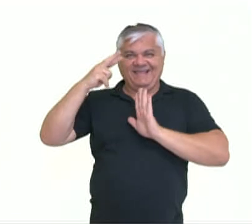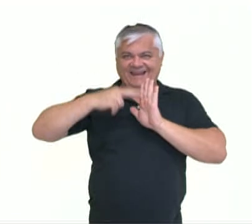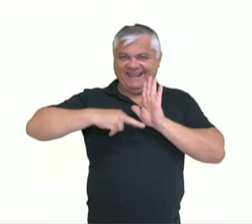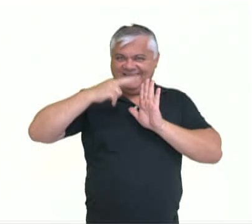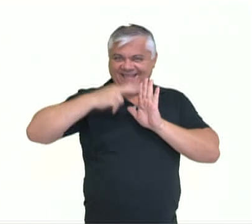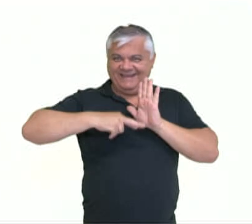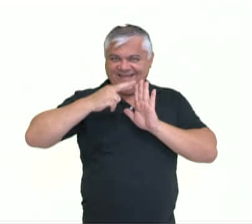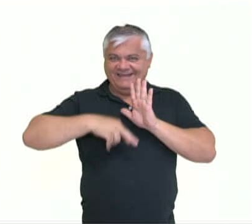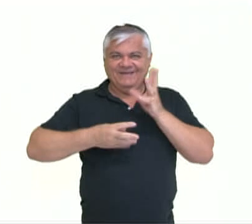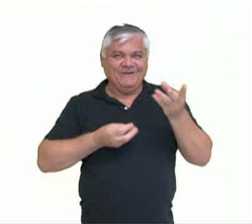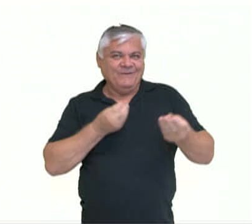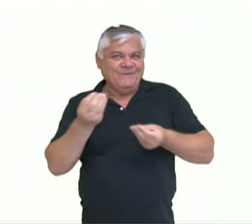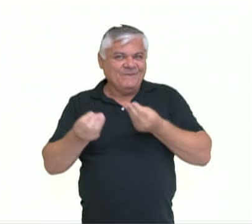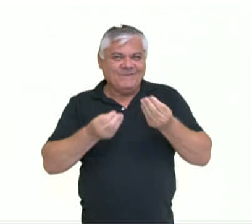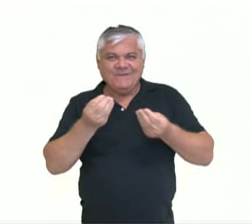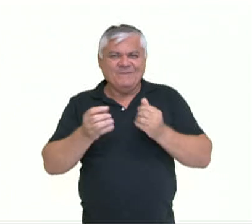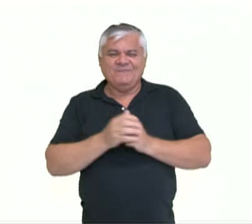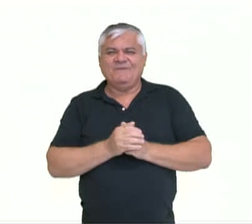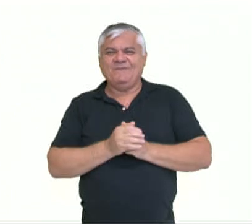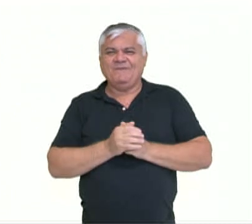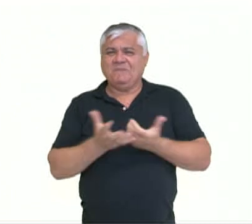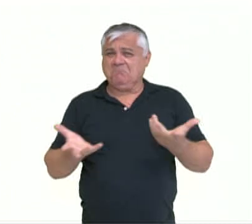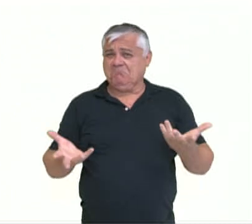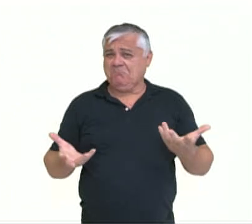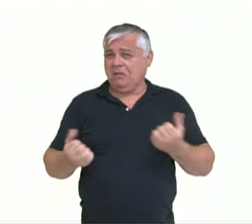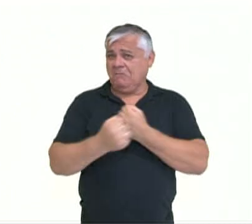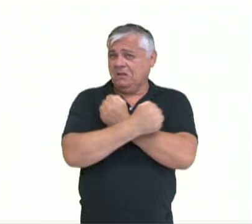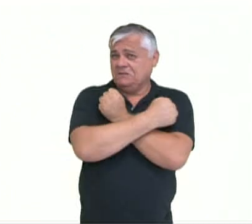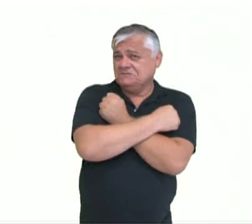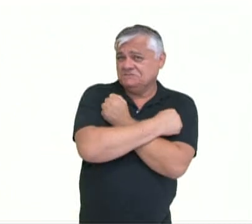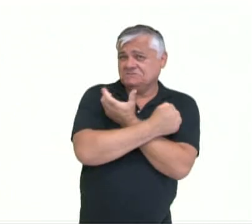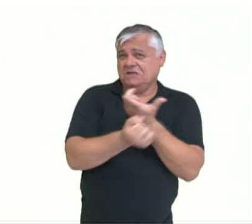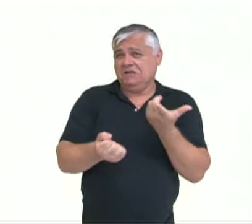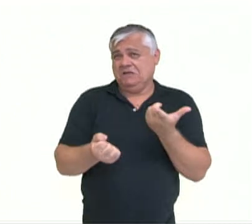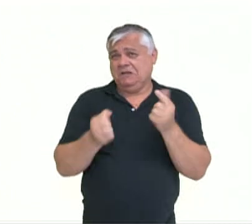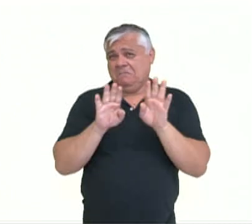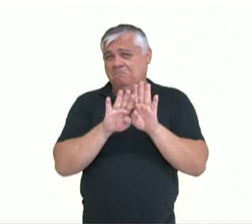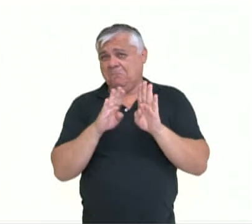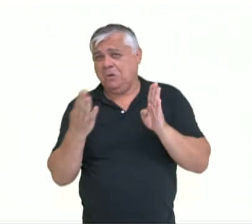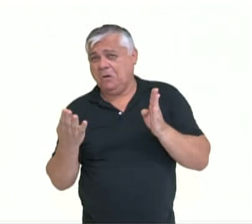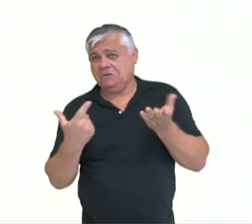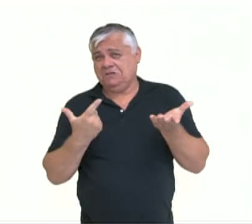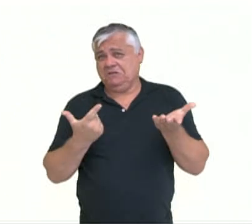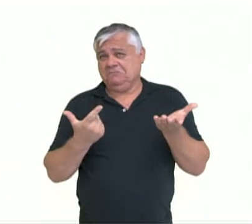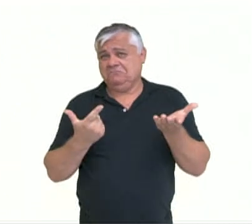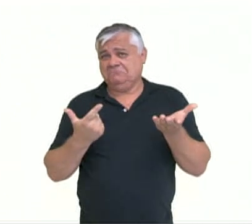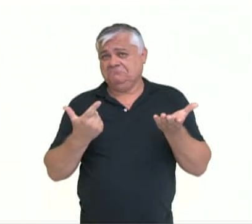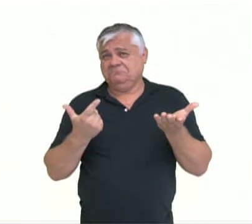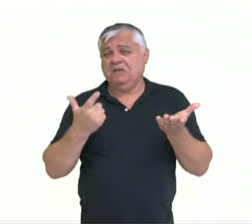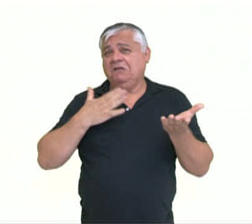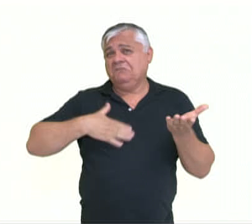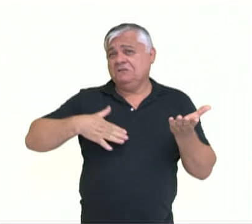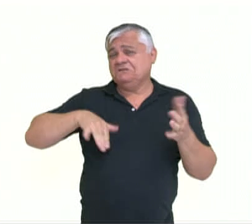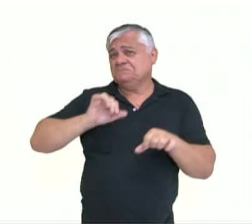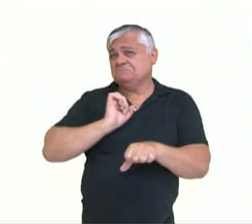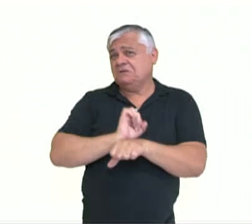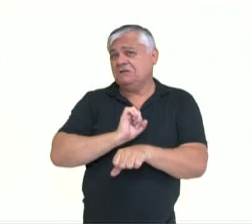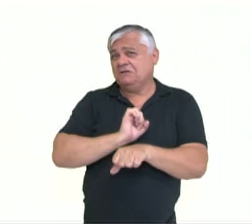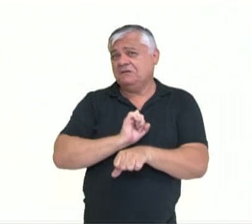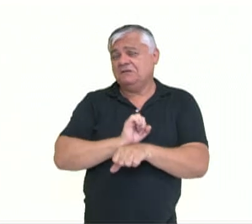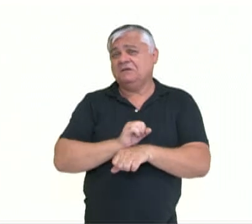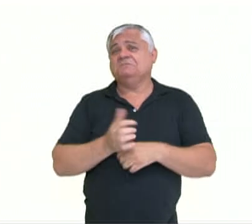querer abrazar. Abrazar al llegar a una puerta, añorando la calma, es dejarse